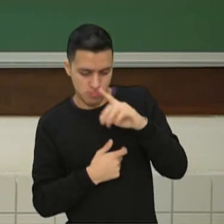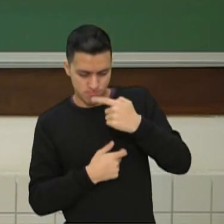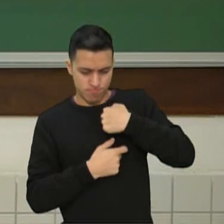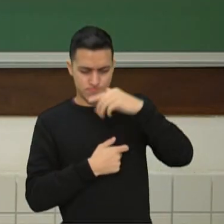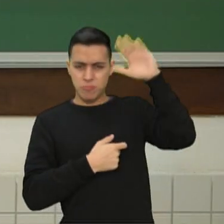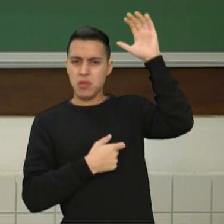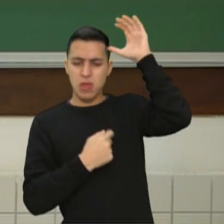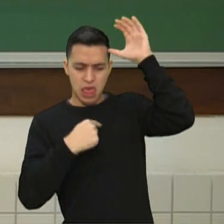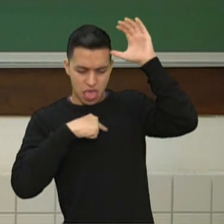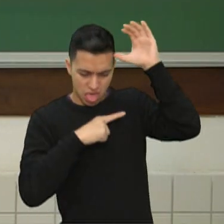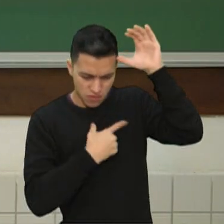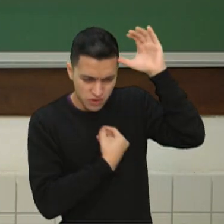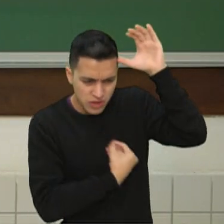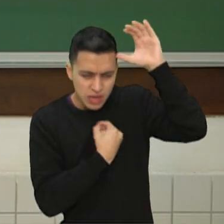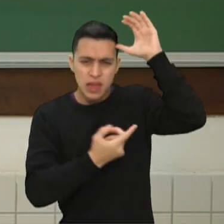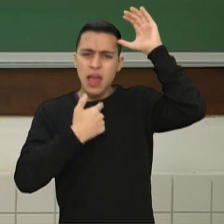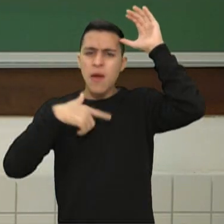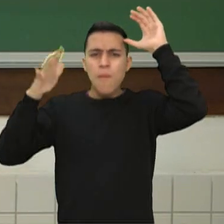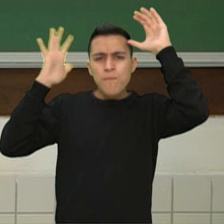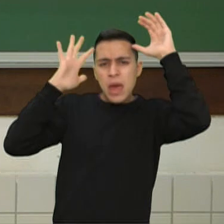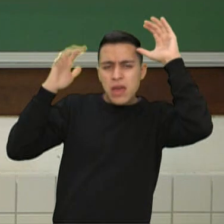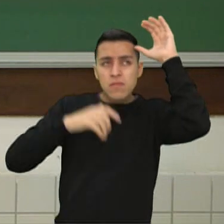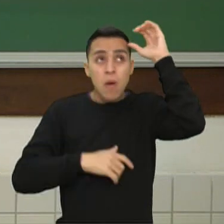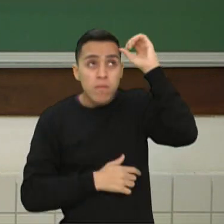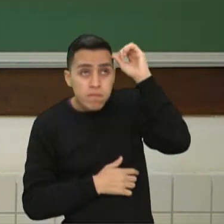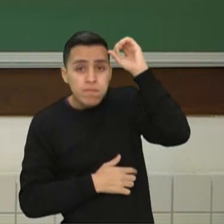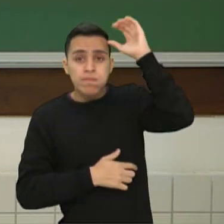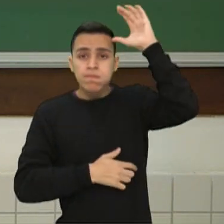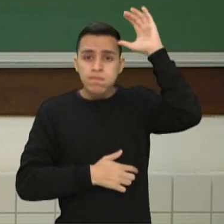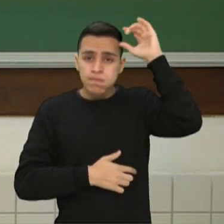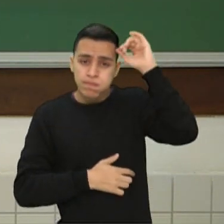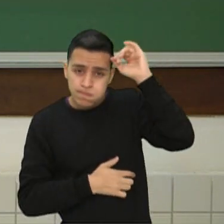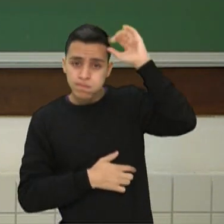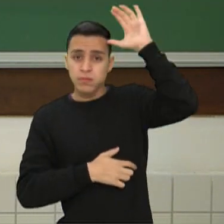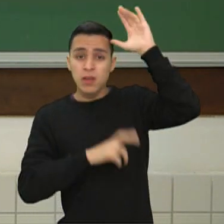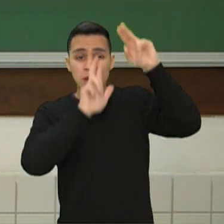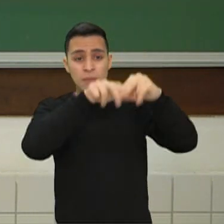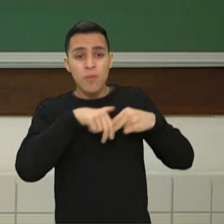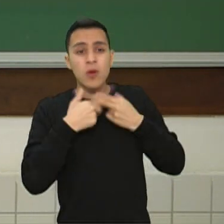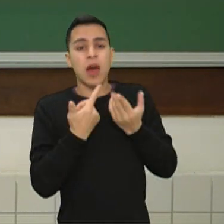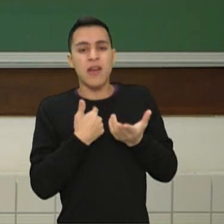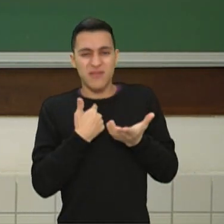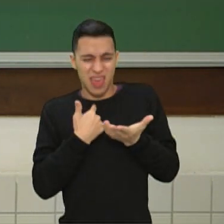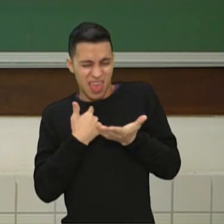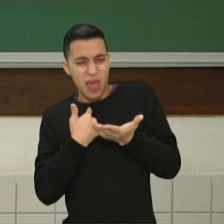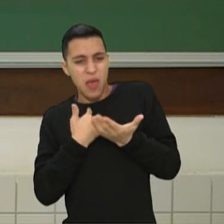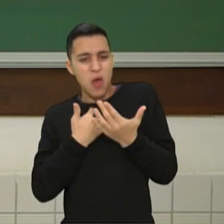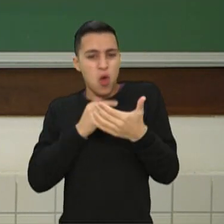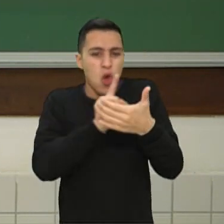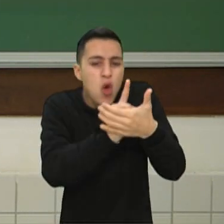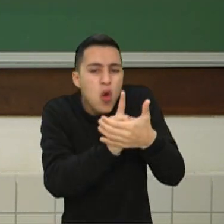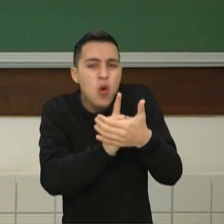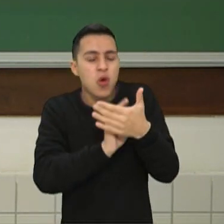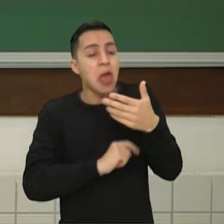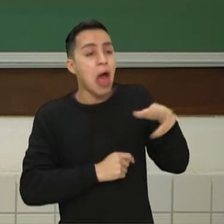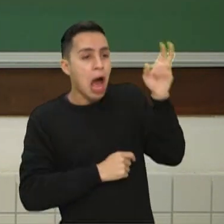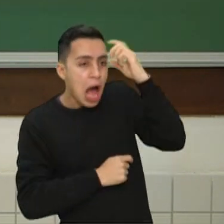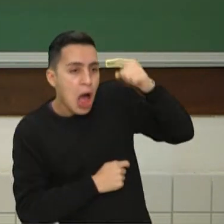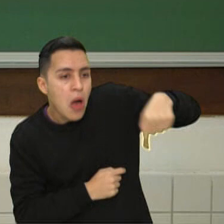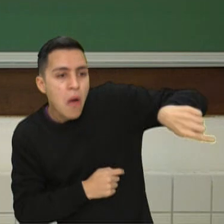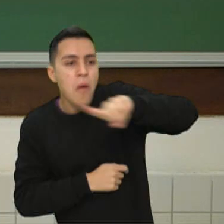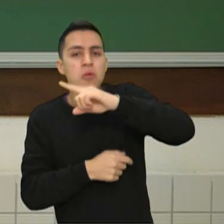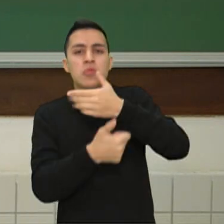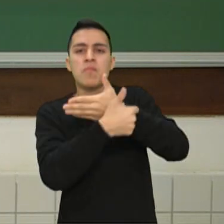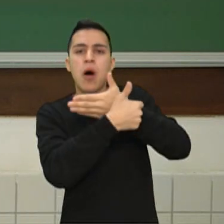você existe, você pensa de determinadas maneiras, por quê? Porque você faz parte de uma determinada cultura, que já tem uma determinada moral, que já